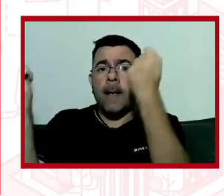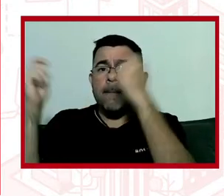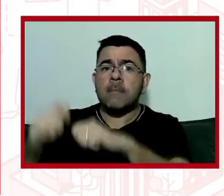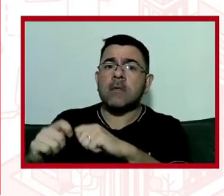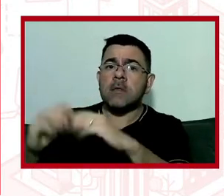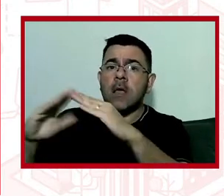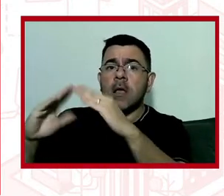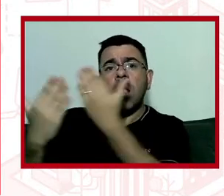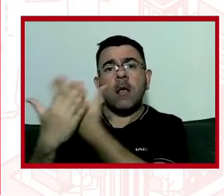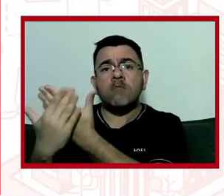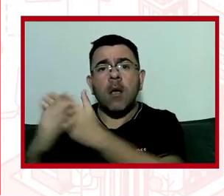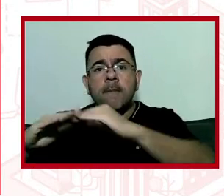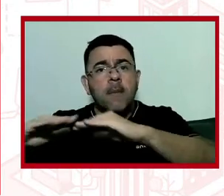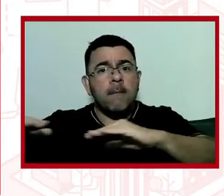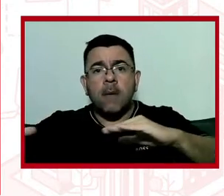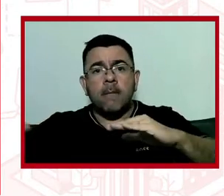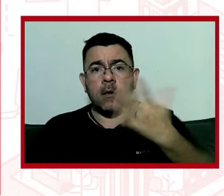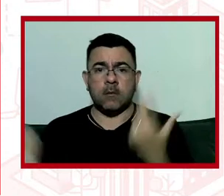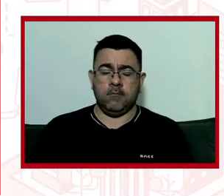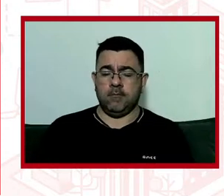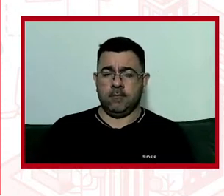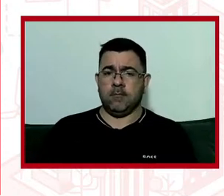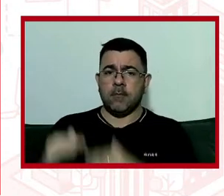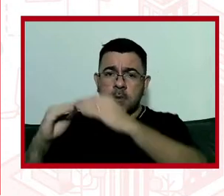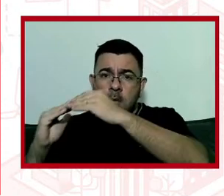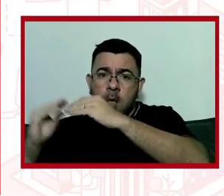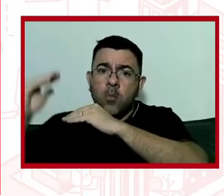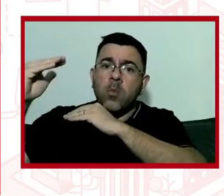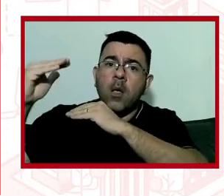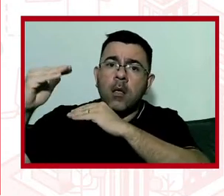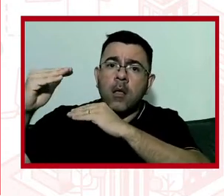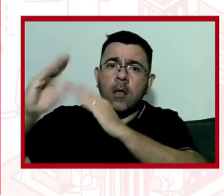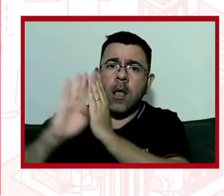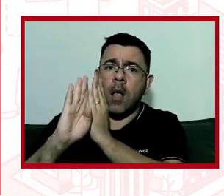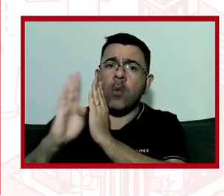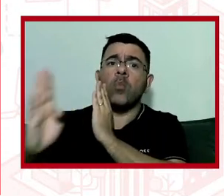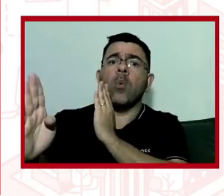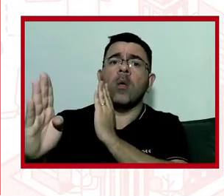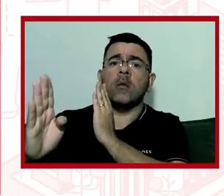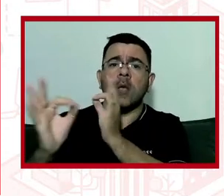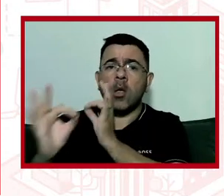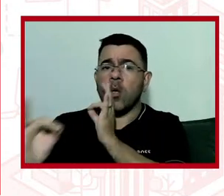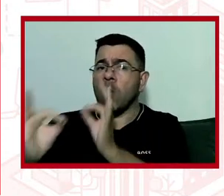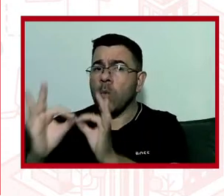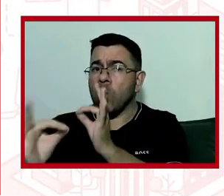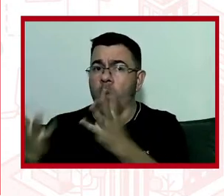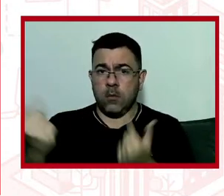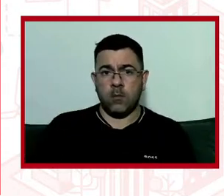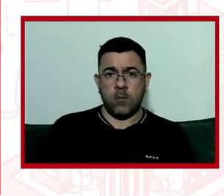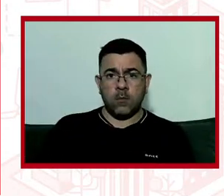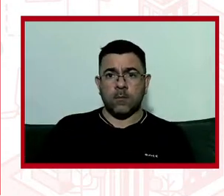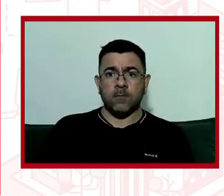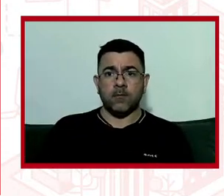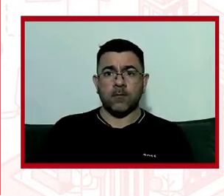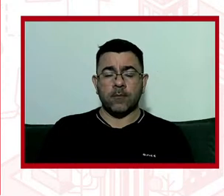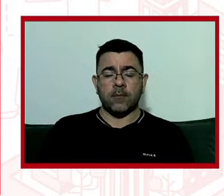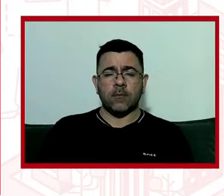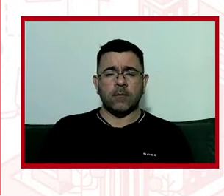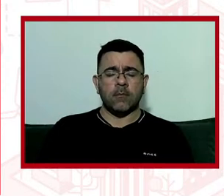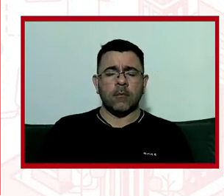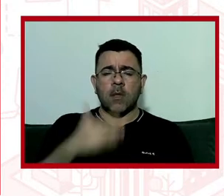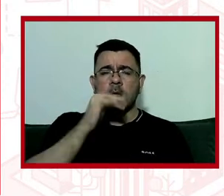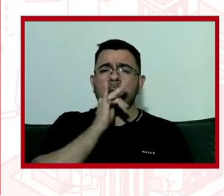vulnerabilidade priorizar essas crianças na fila imagina o que é uma filha eh uma uma uma mãe jovem